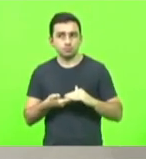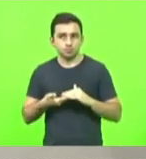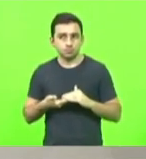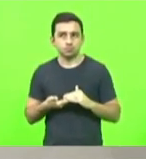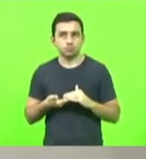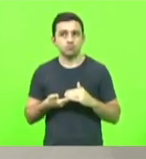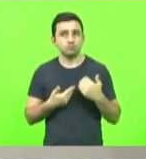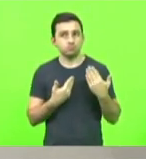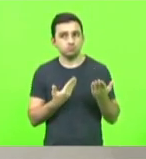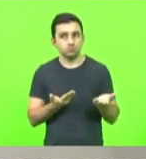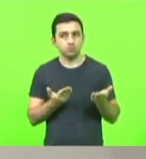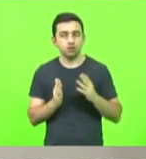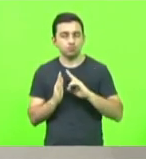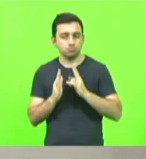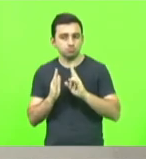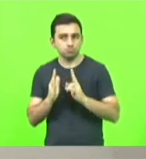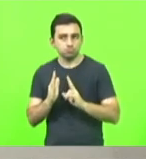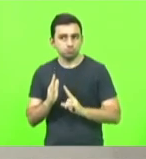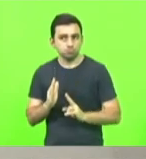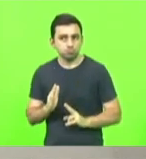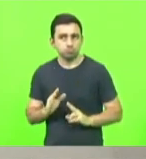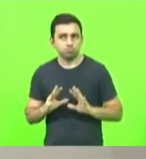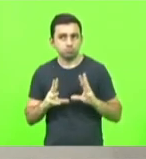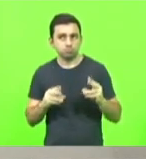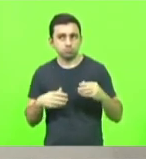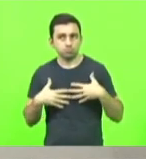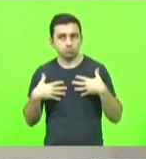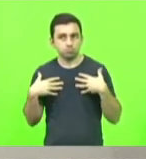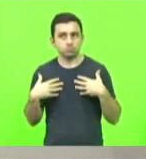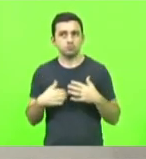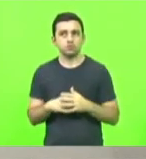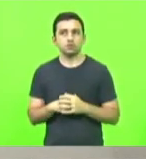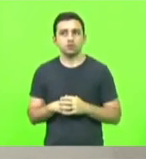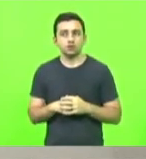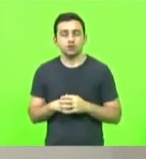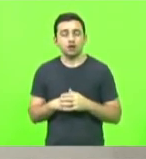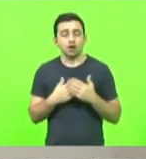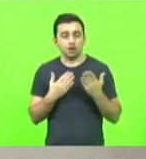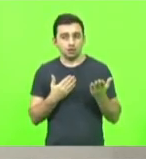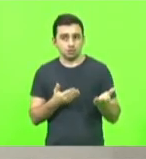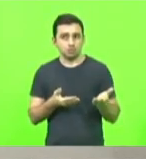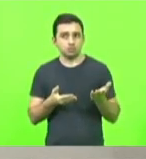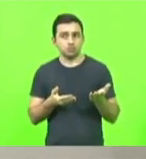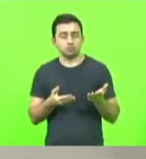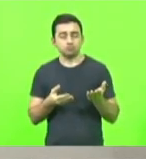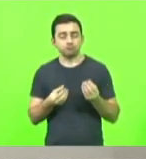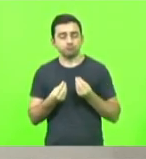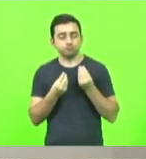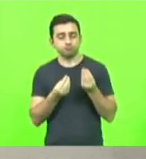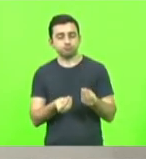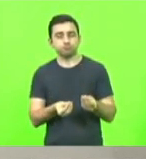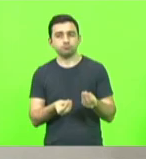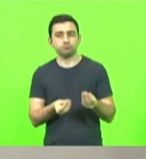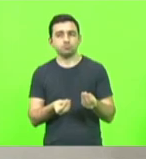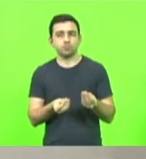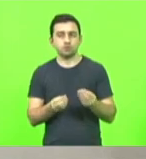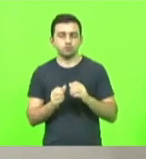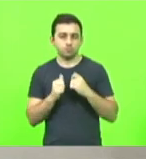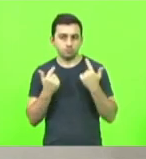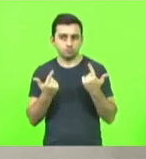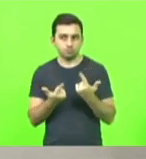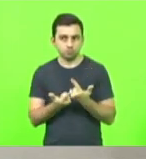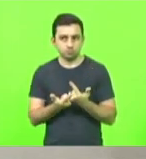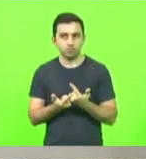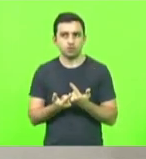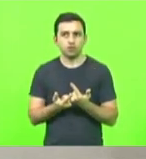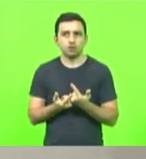para proceder à nominata dos homenageados, que na oportunidade receberam honrarias do Poder Legislativo.